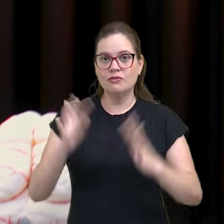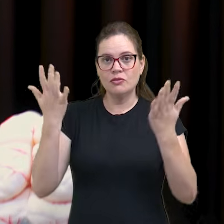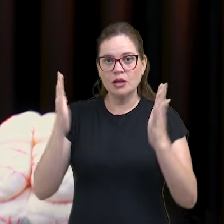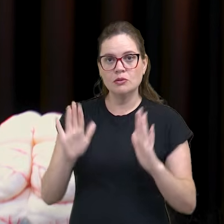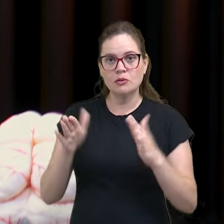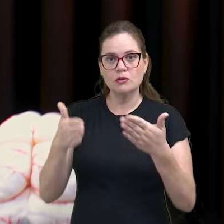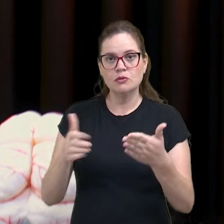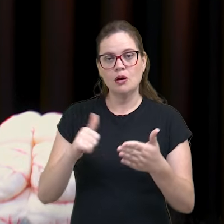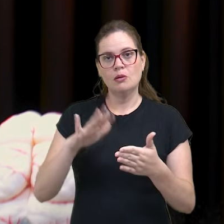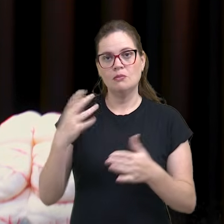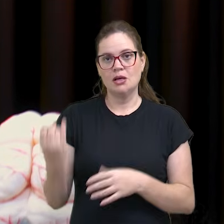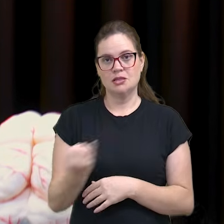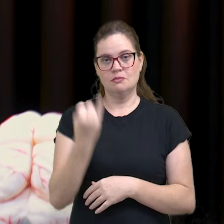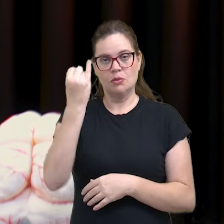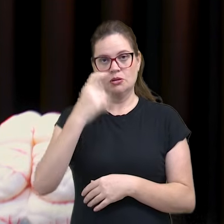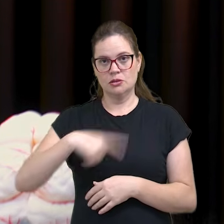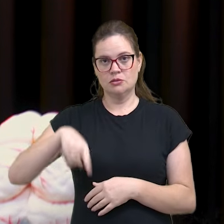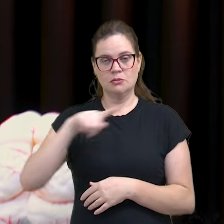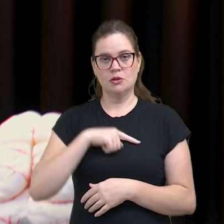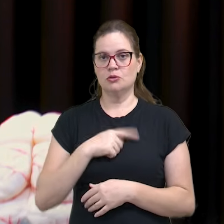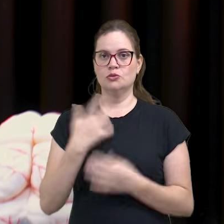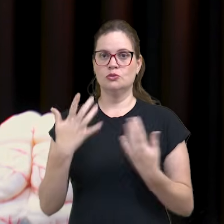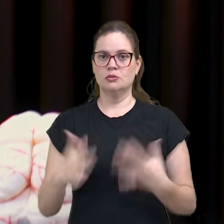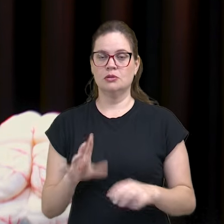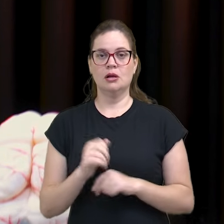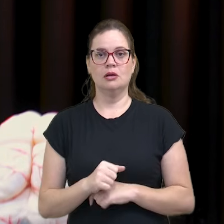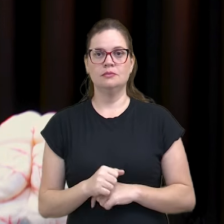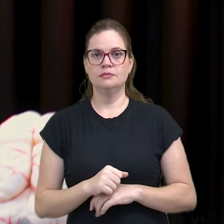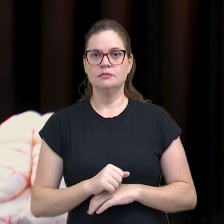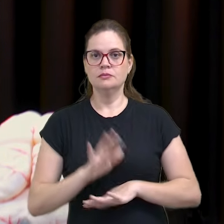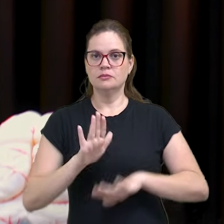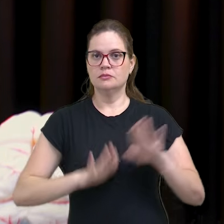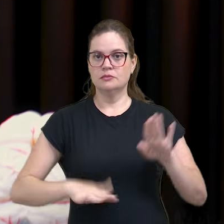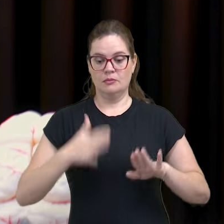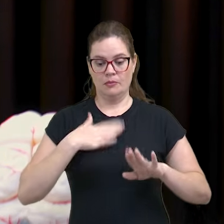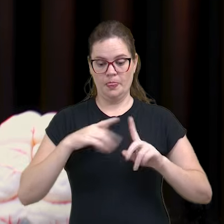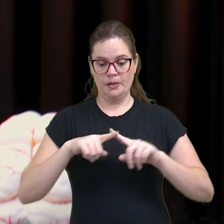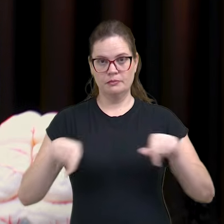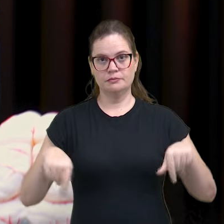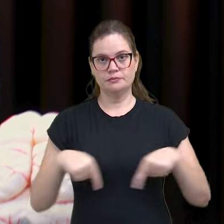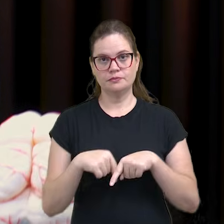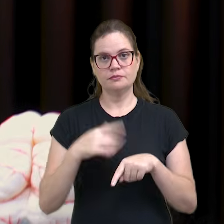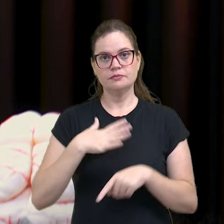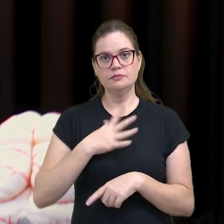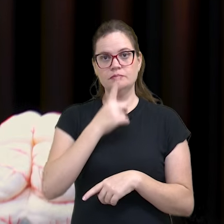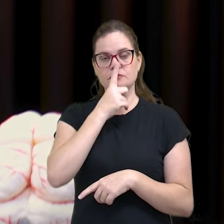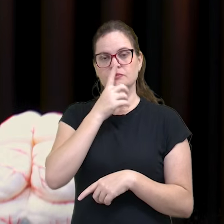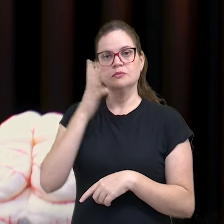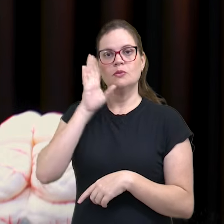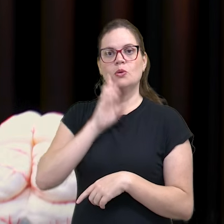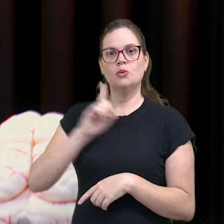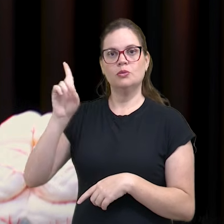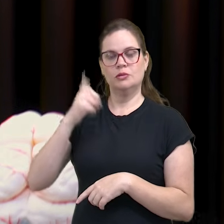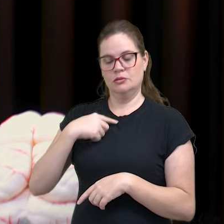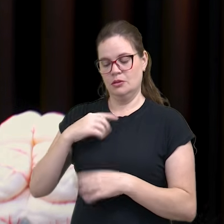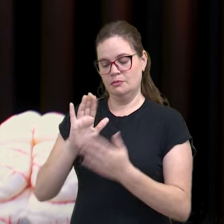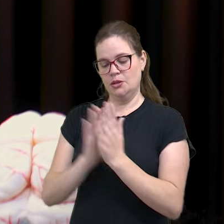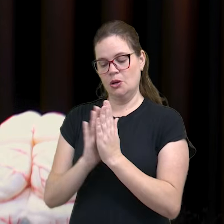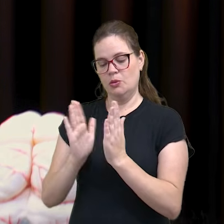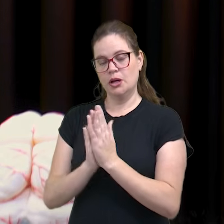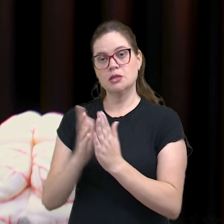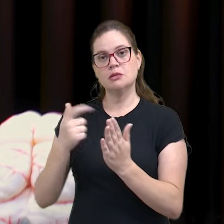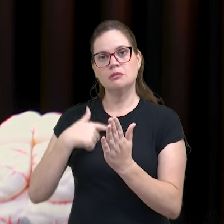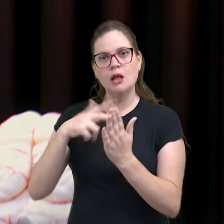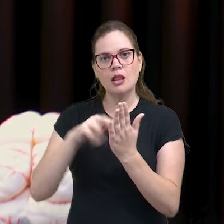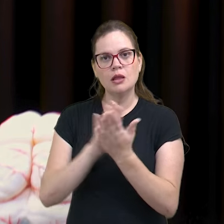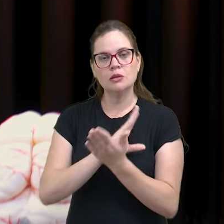meu quarto, na intimidade do meu quarto, no meu devocional, nas minhas orações, no meu momento de glorificar o Senhor,